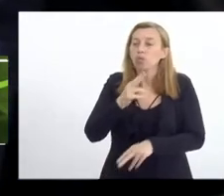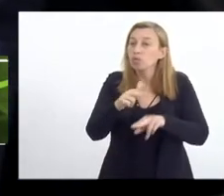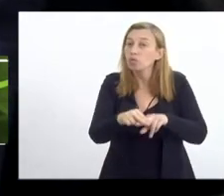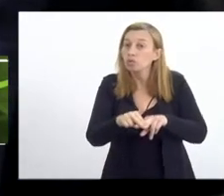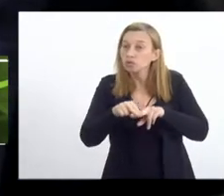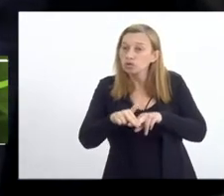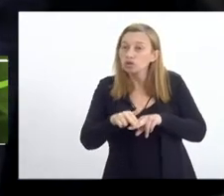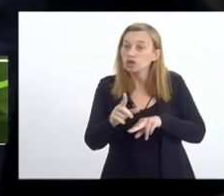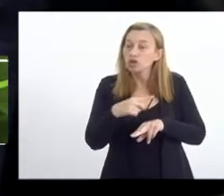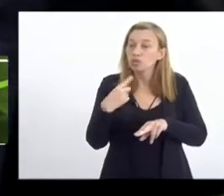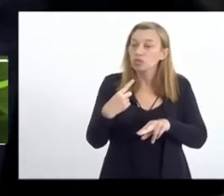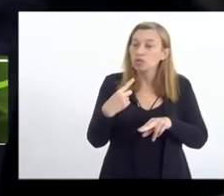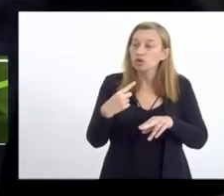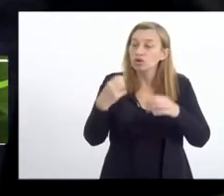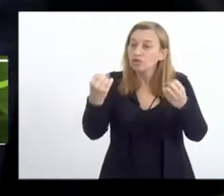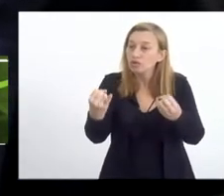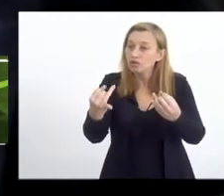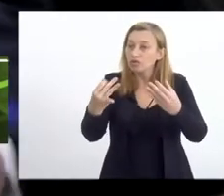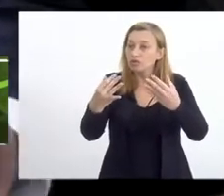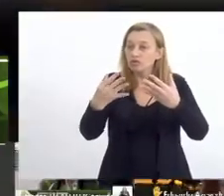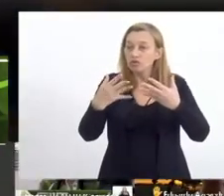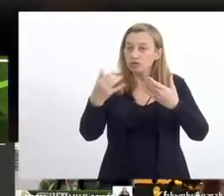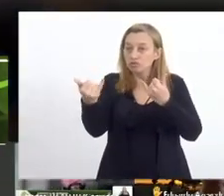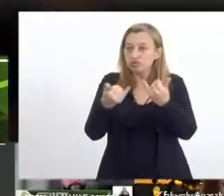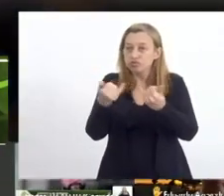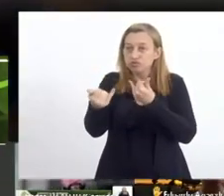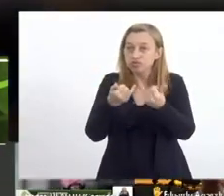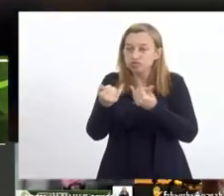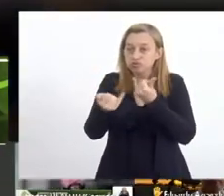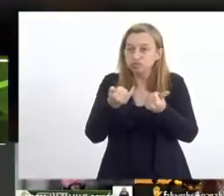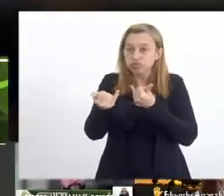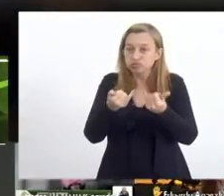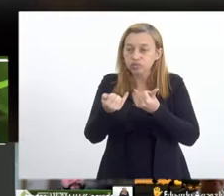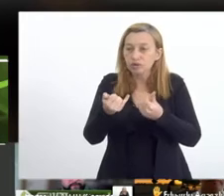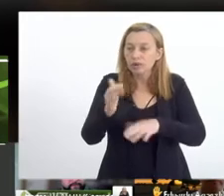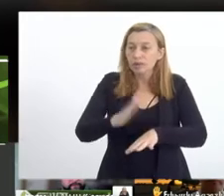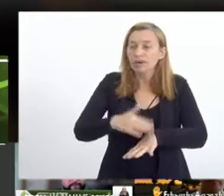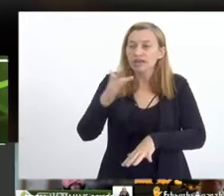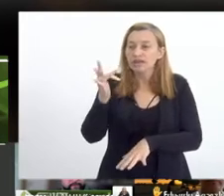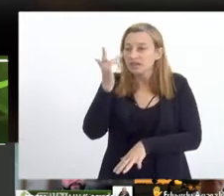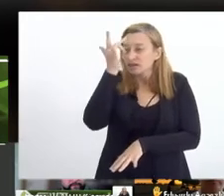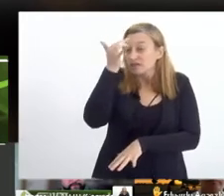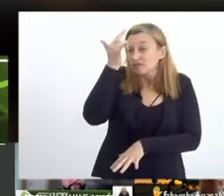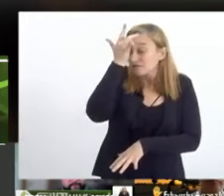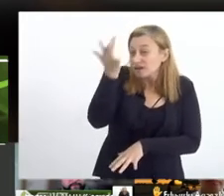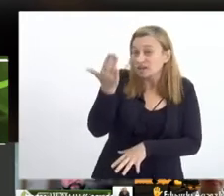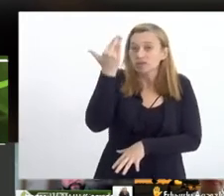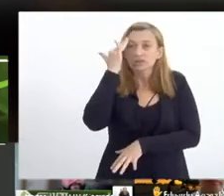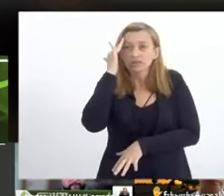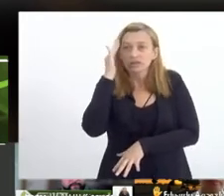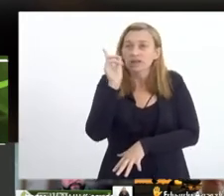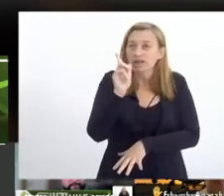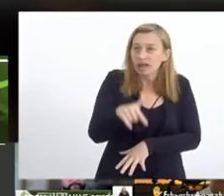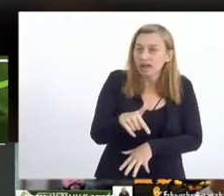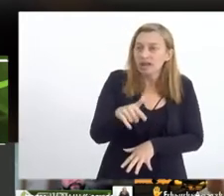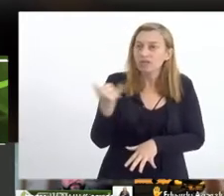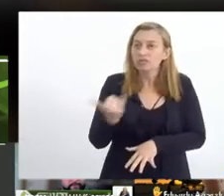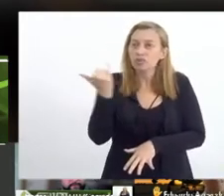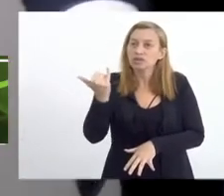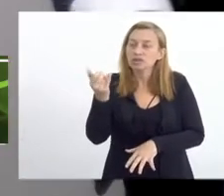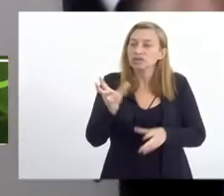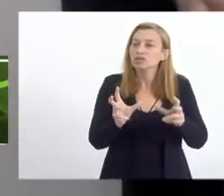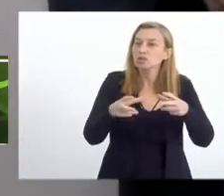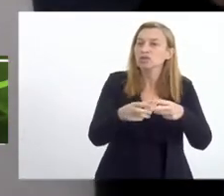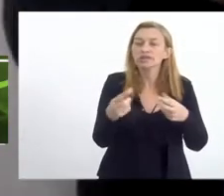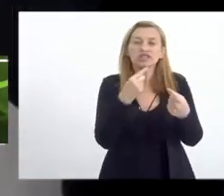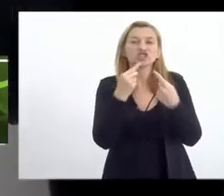e quando nos transmite essa bagagem de informações, fica muito mais fácil a compreensão. Essa é a finalidade da comissão, esse